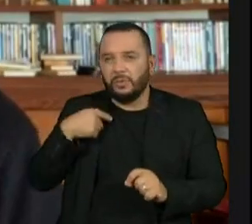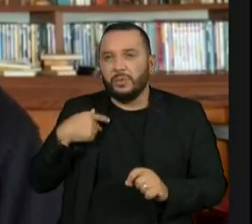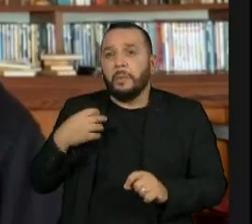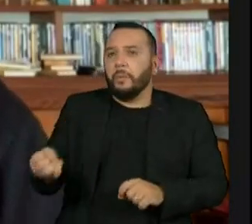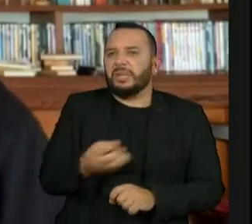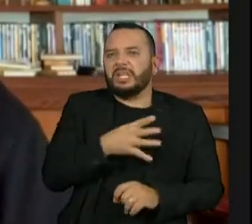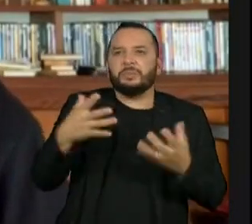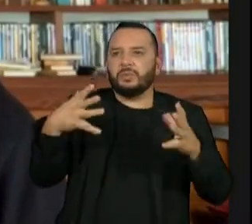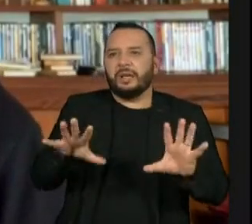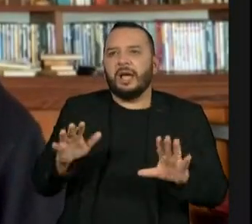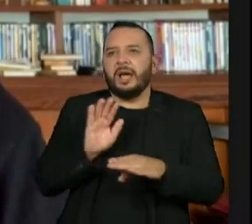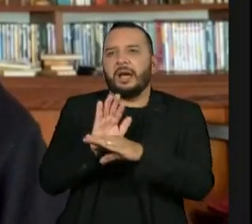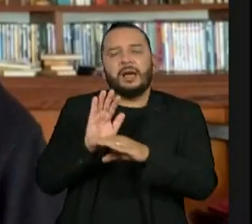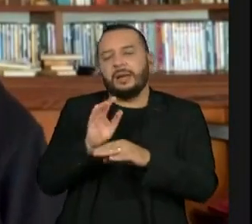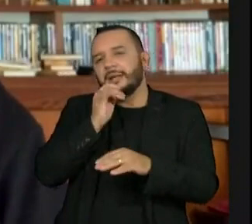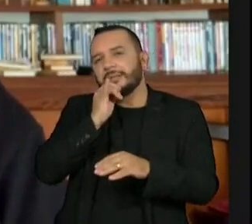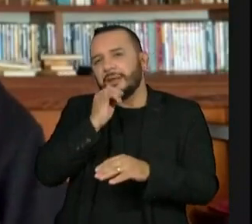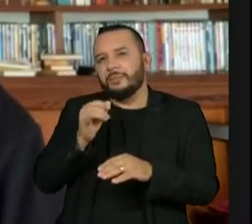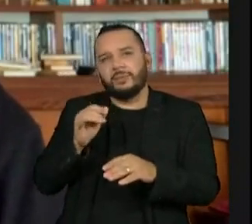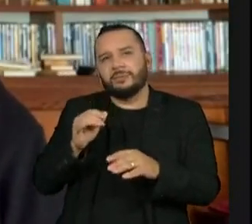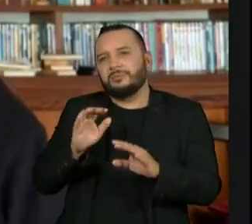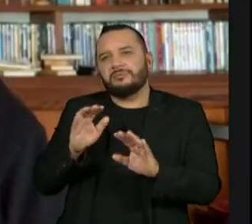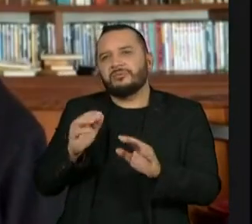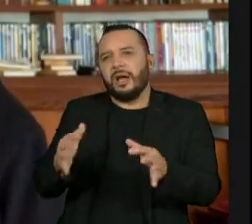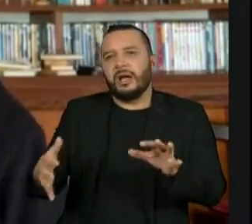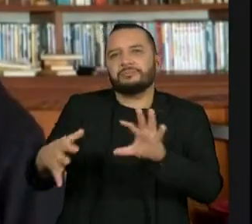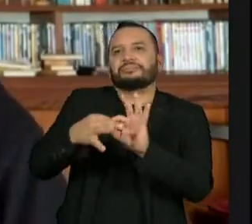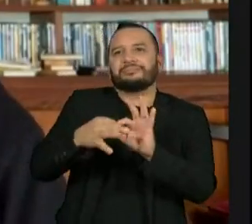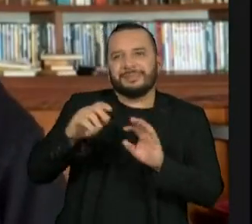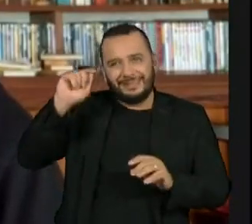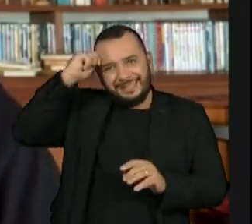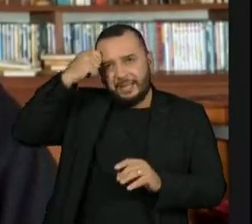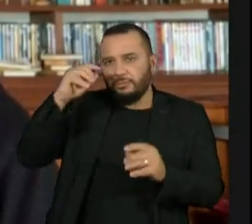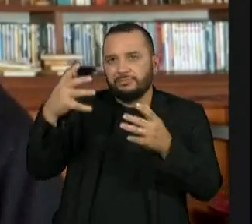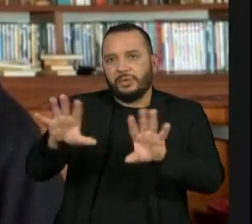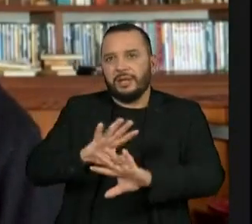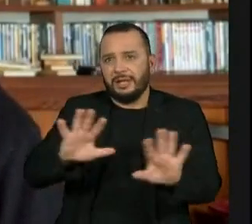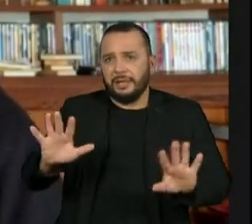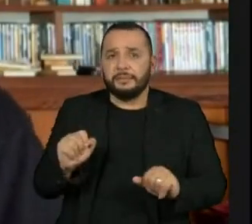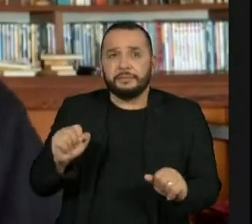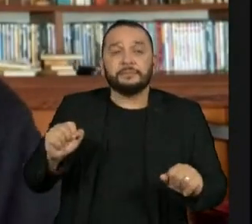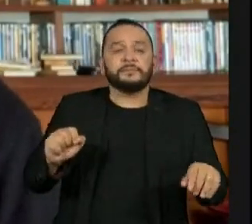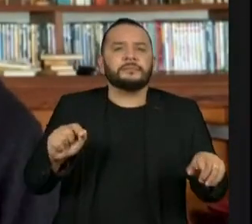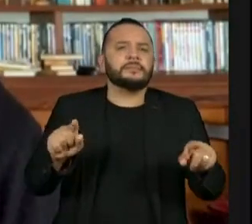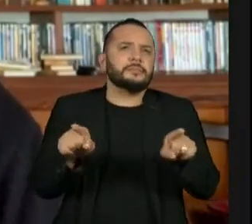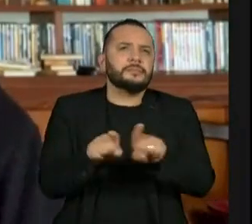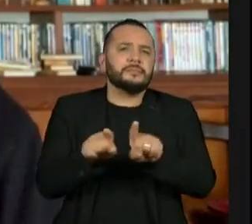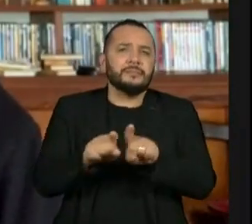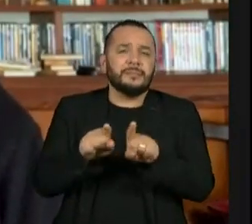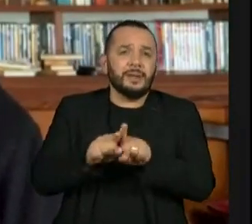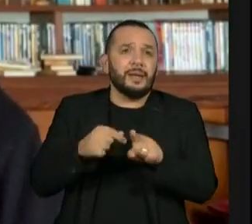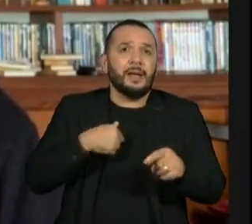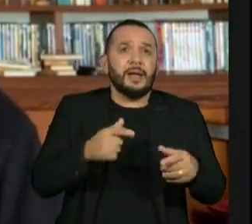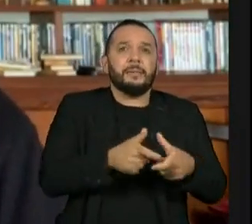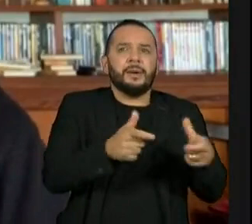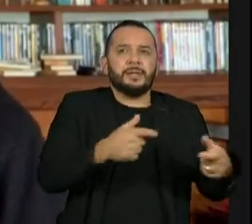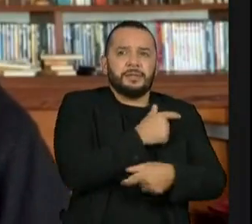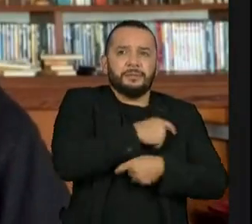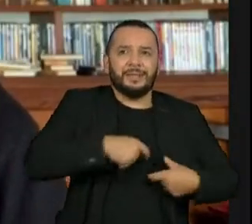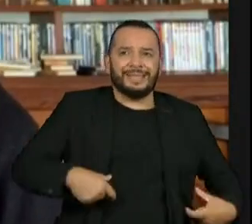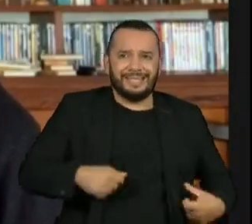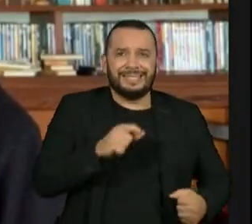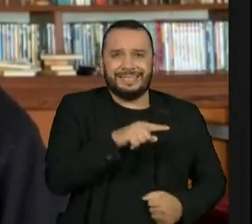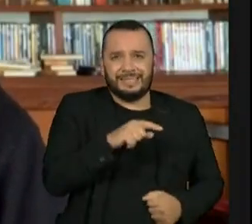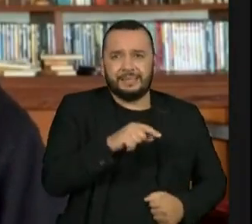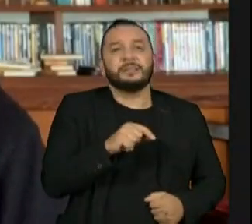né? E a coisa quando você se dá conta de que o monumento dos bandeirantes, do Brecheret,